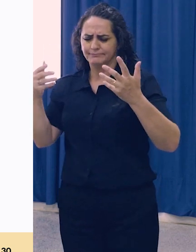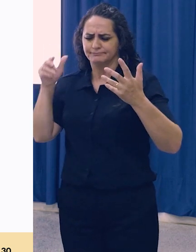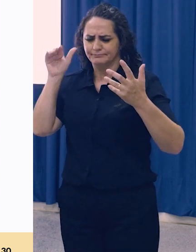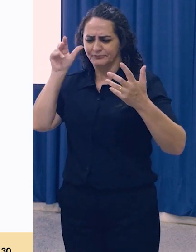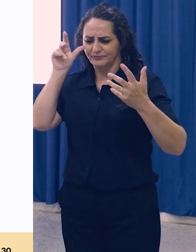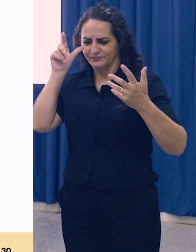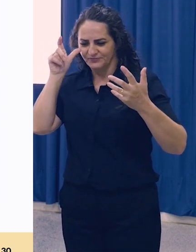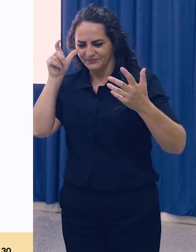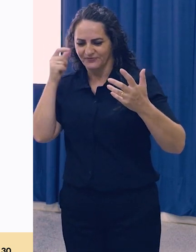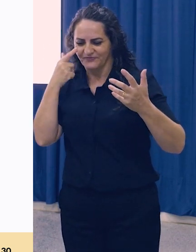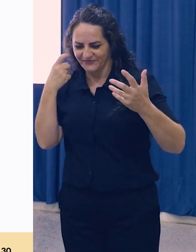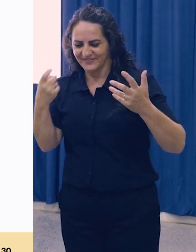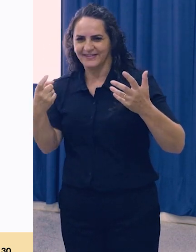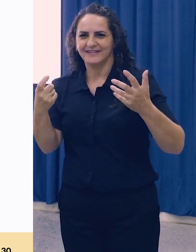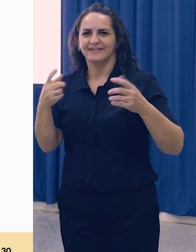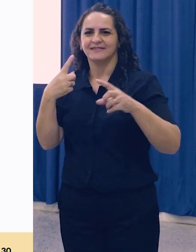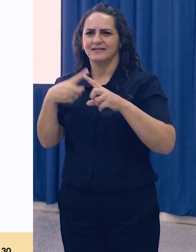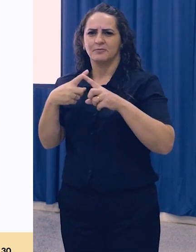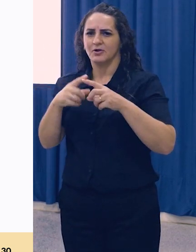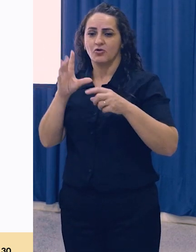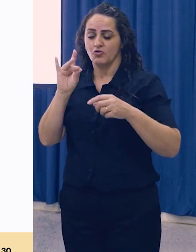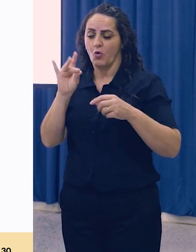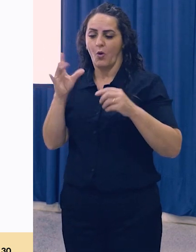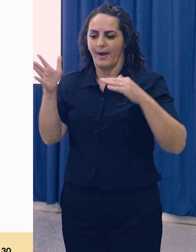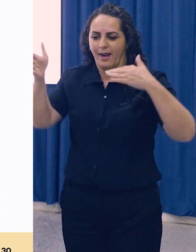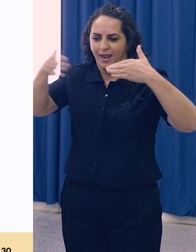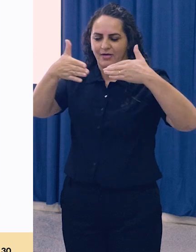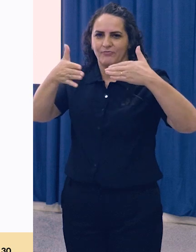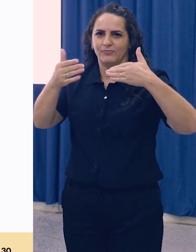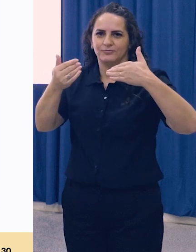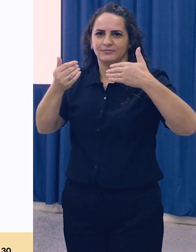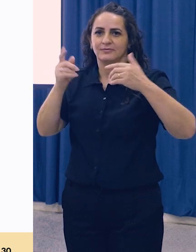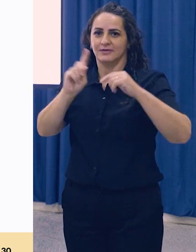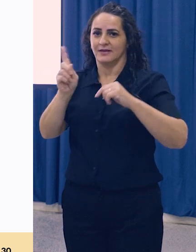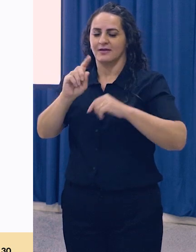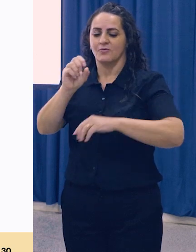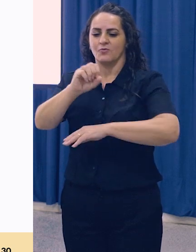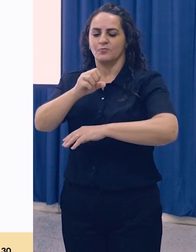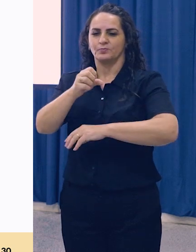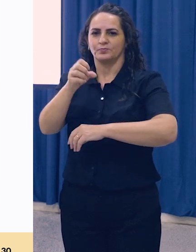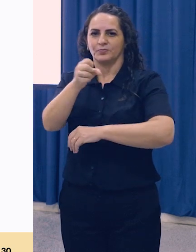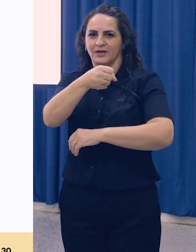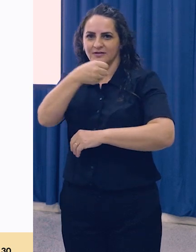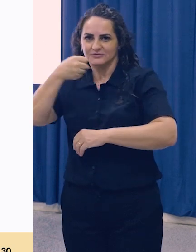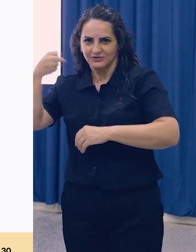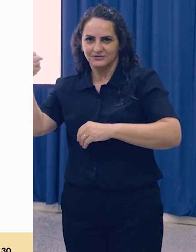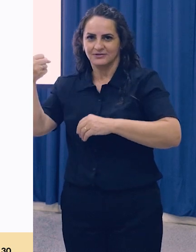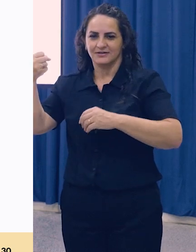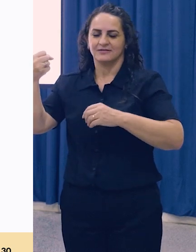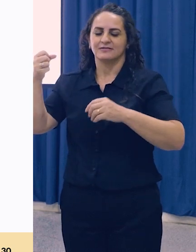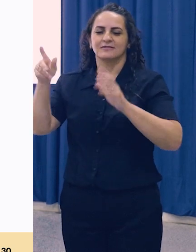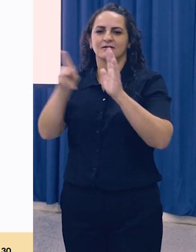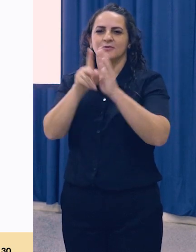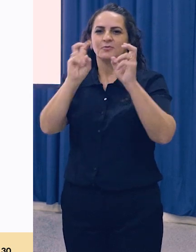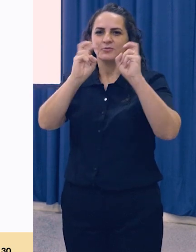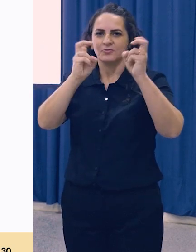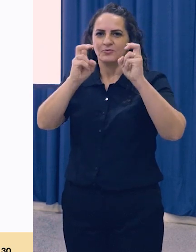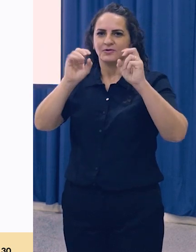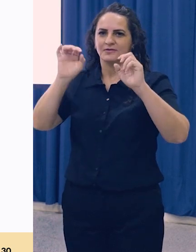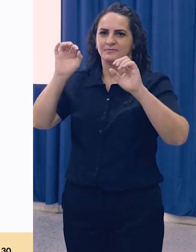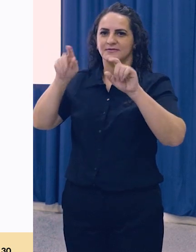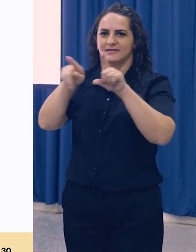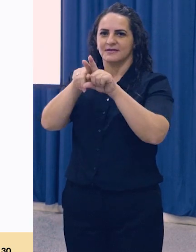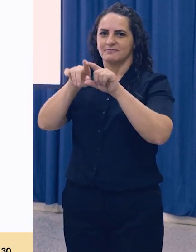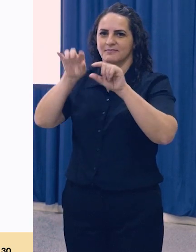interessante, porque não era só um adesivo. A janela do ônibus era uma tela, então eram os alunos fazendo assim na